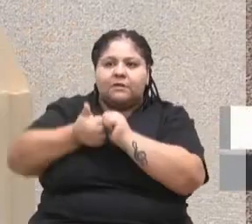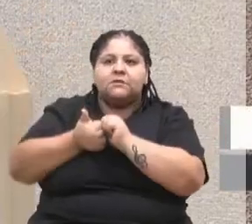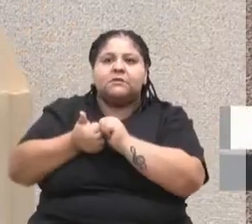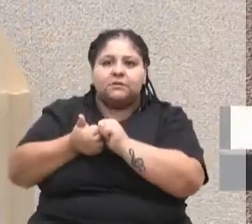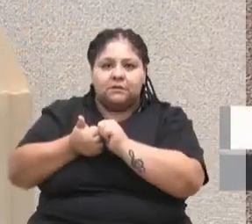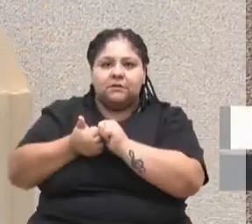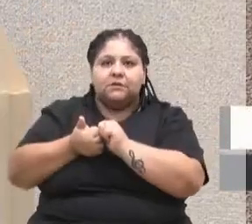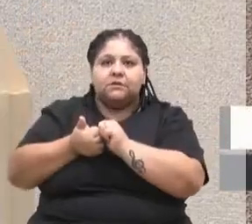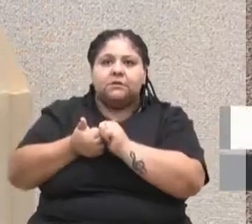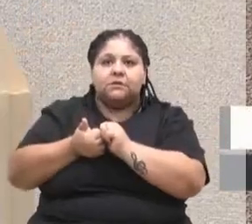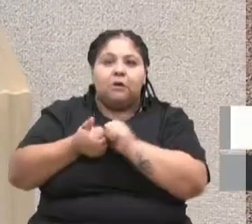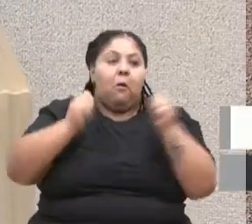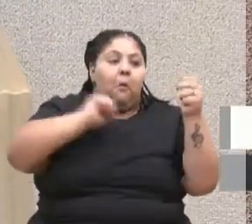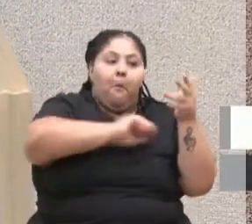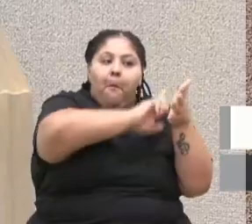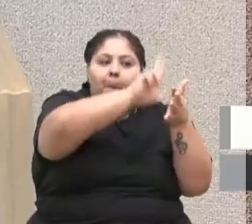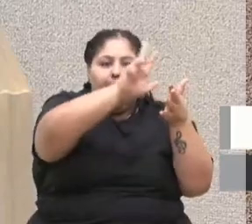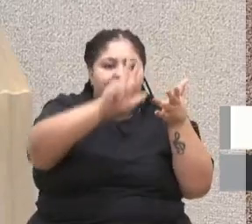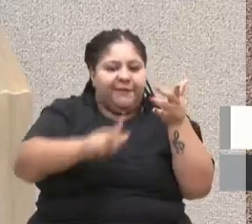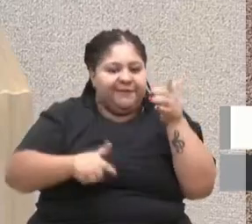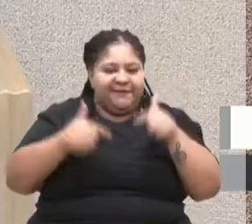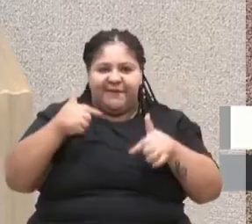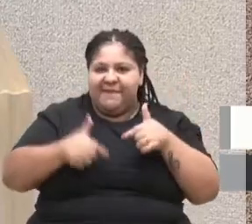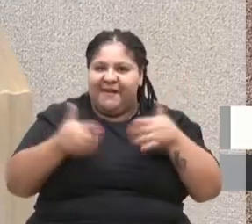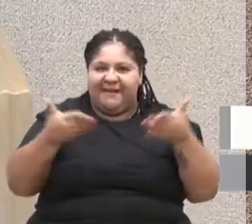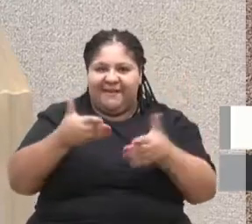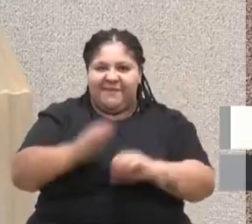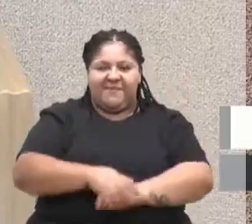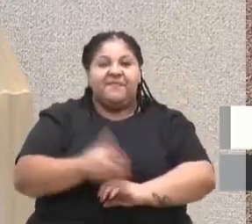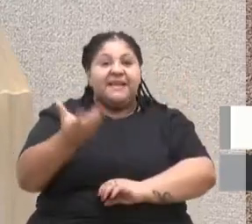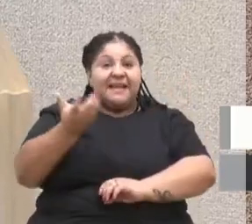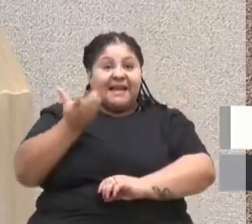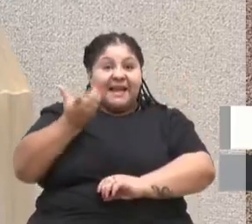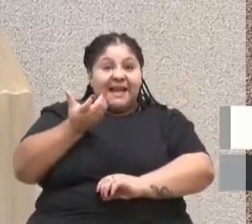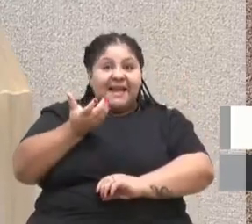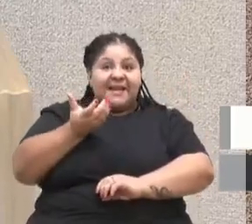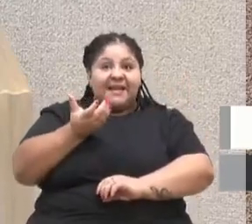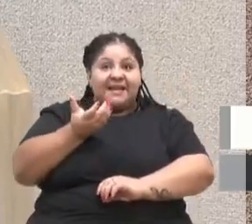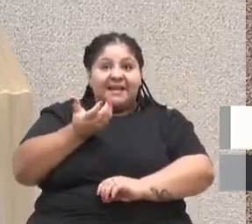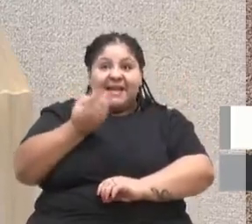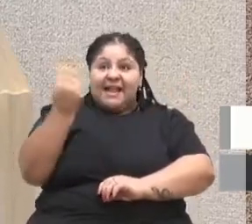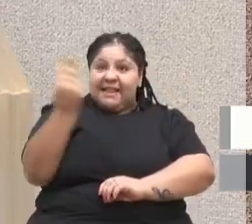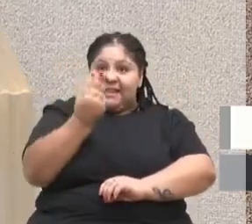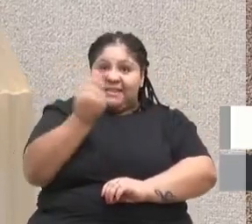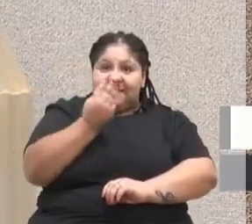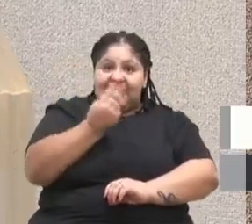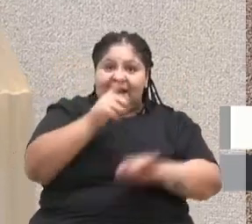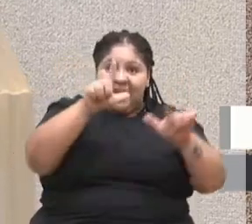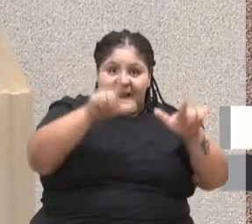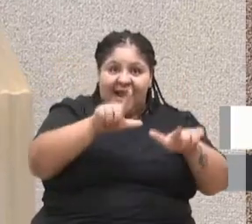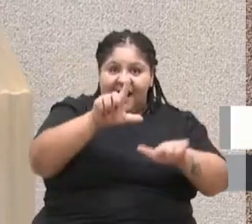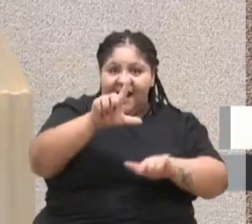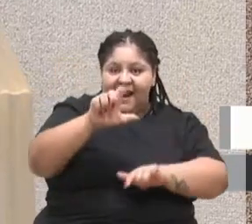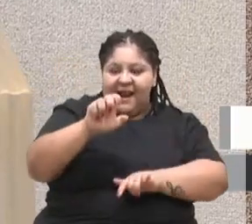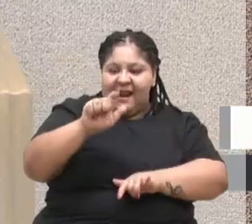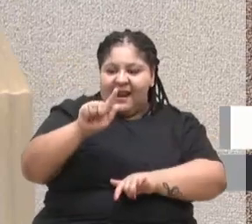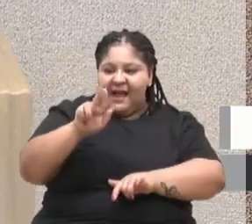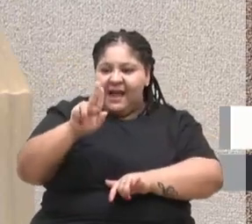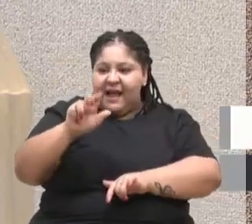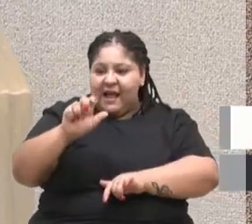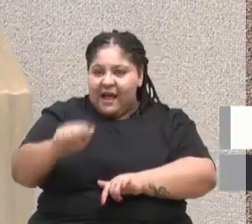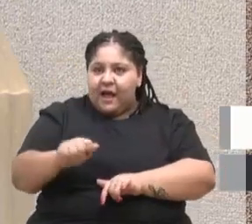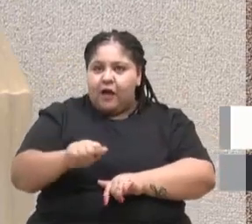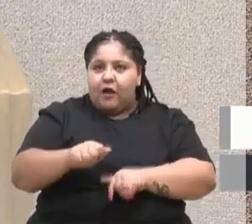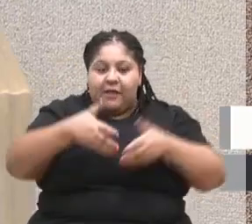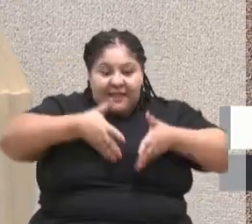é multifacetado, vamos dizer assim. Mas eu quero pegar só um aspecto da Terceira Légua. A Terceira Légua é a região da minha família. A minha família nasceu ali, em